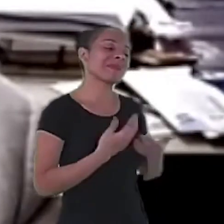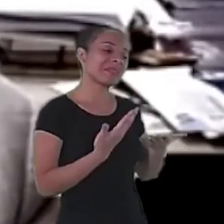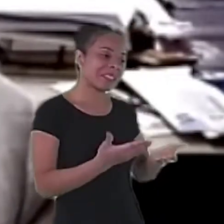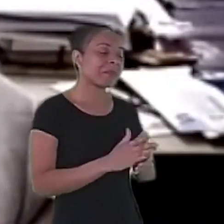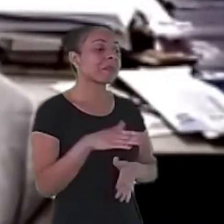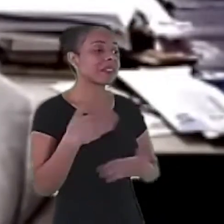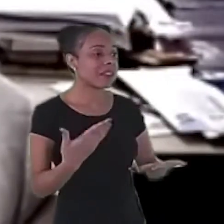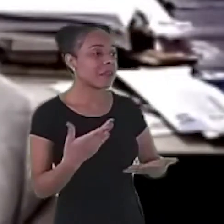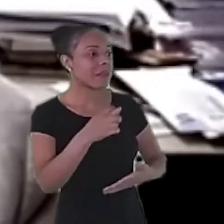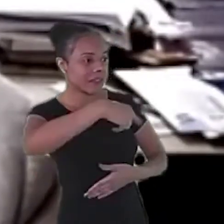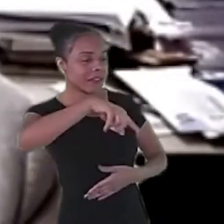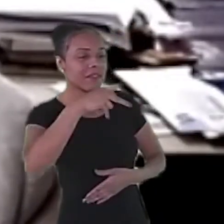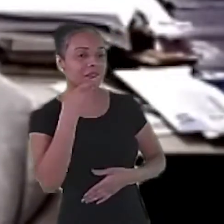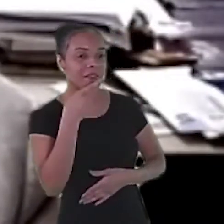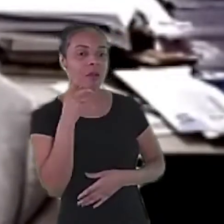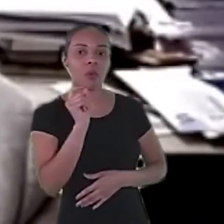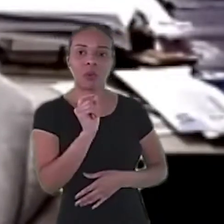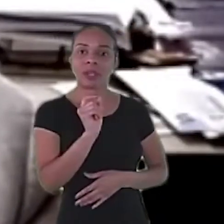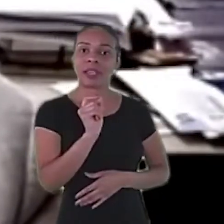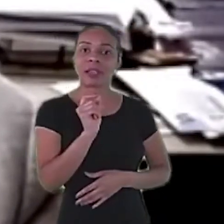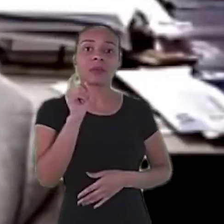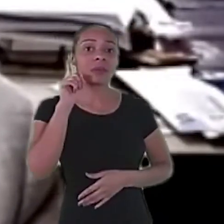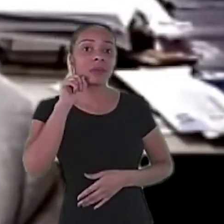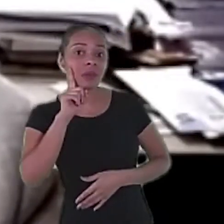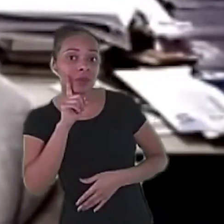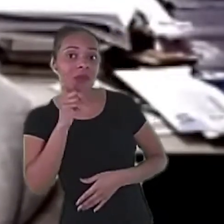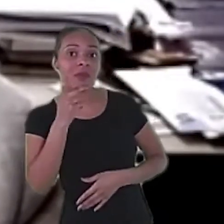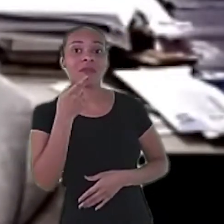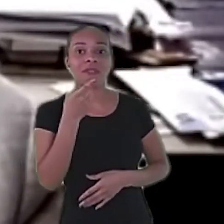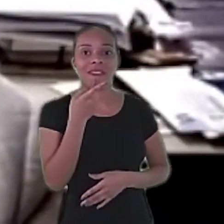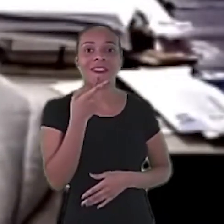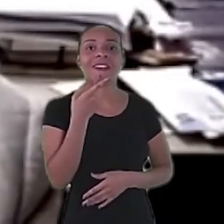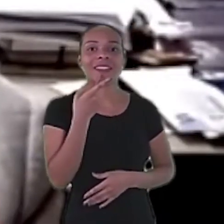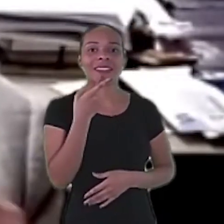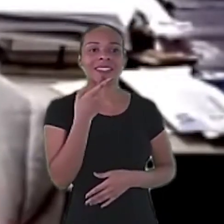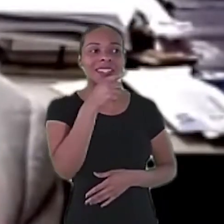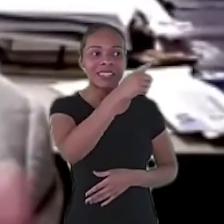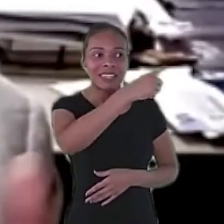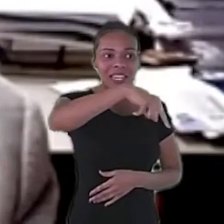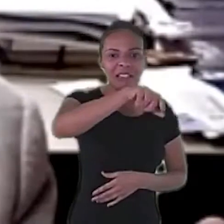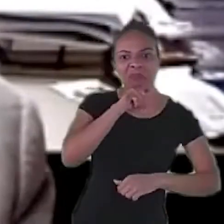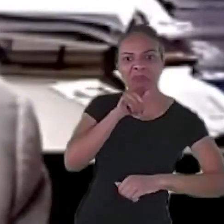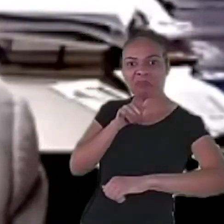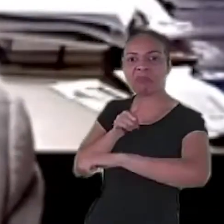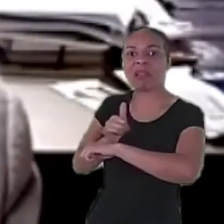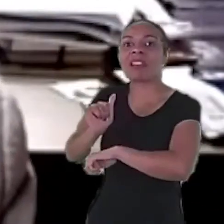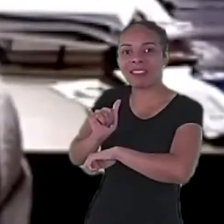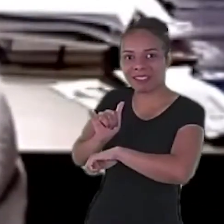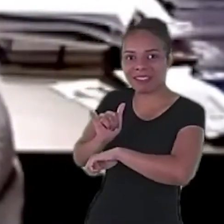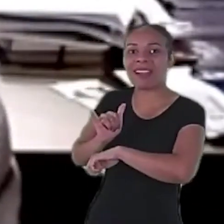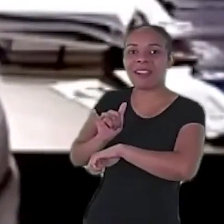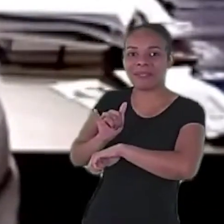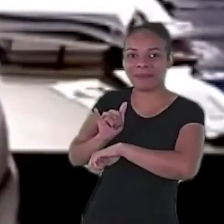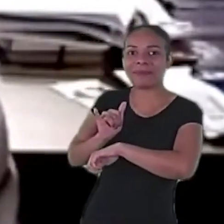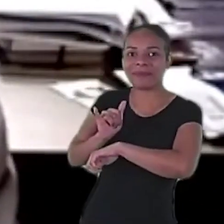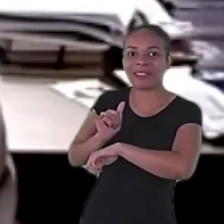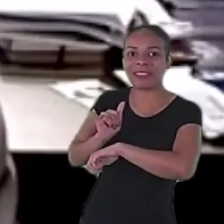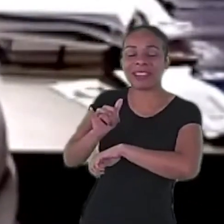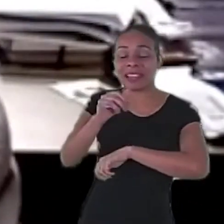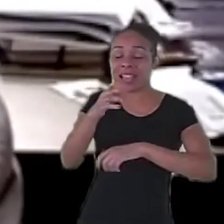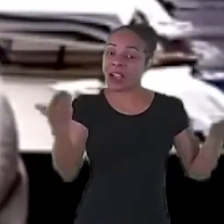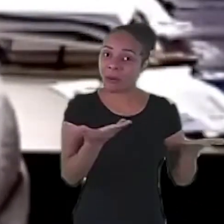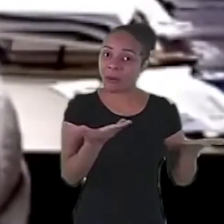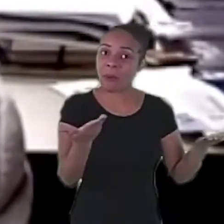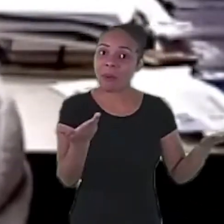pela China e que a China queria o apoio americano apenas para ela se fortalecer e depois se transformar na grande oposição